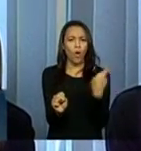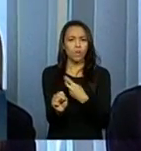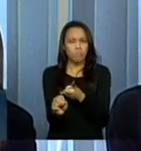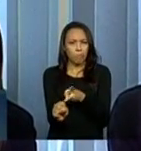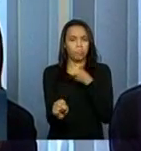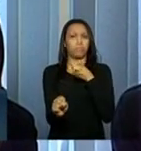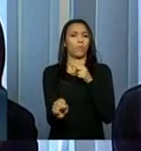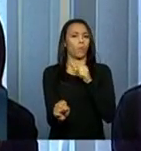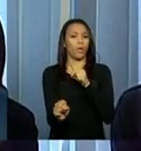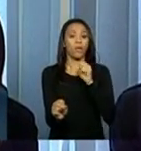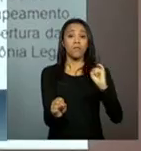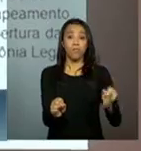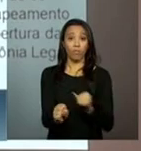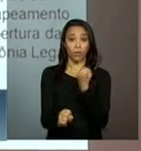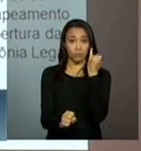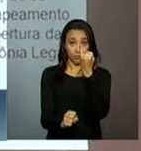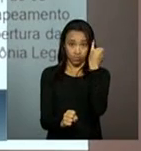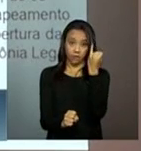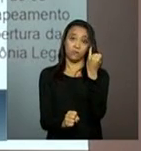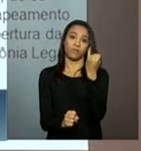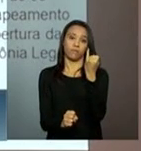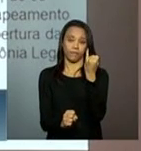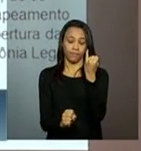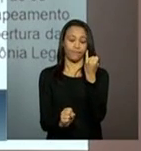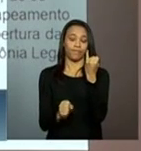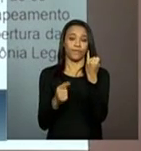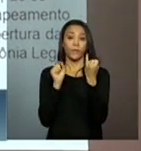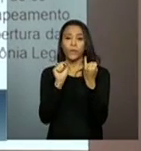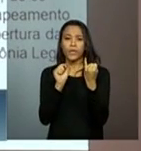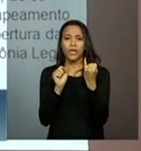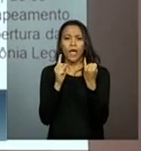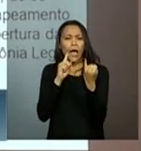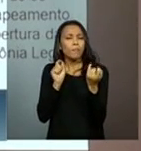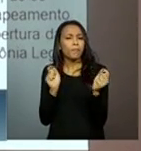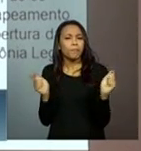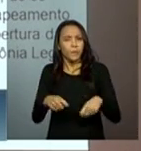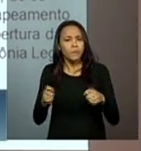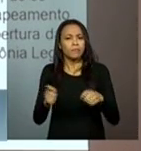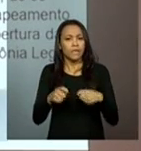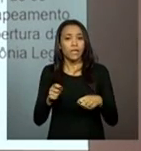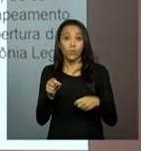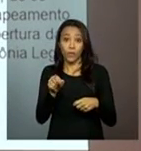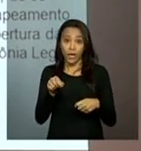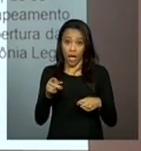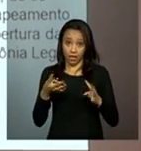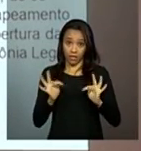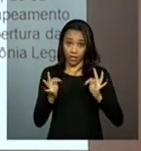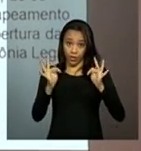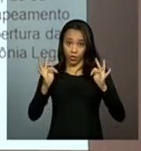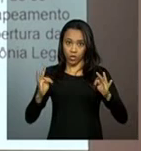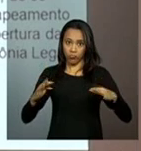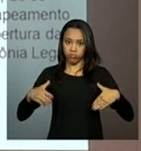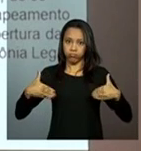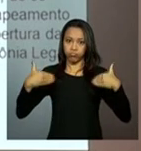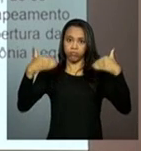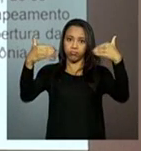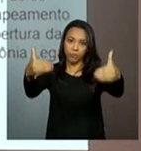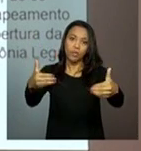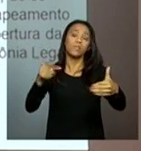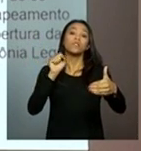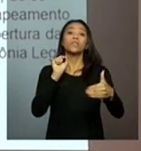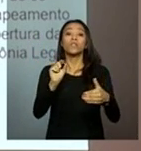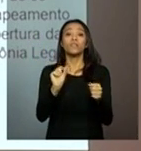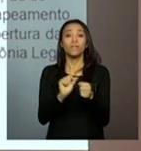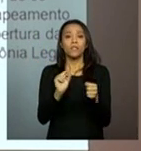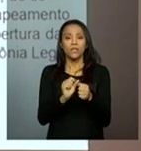a imensa importância e mais relevante, a viabilidade, porque a tecnologia avançou tanto, né, de se executar